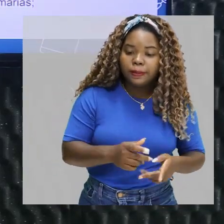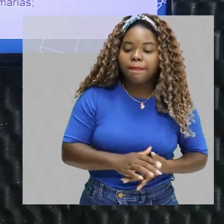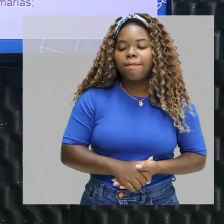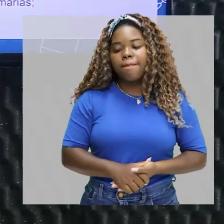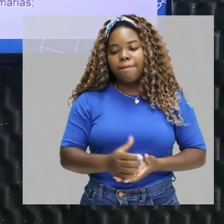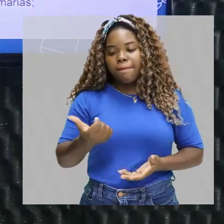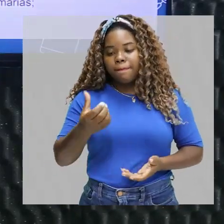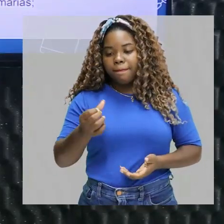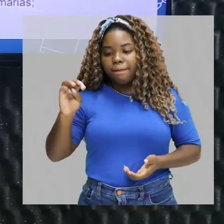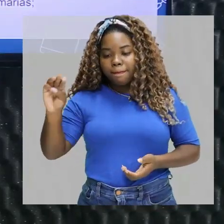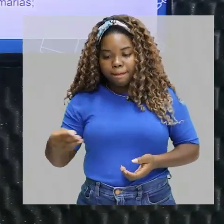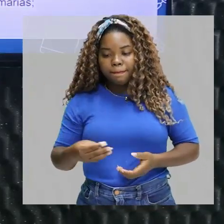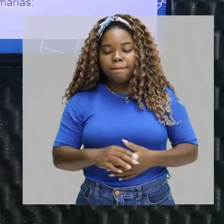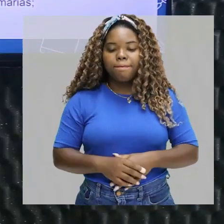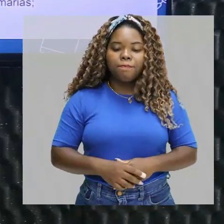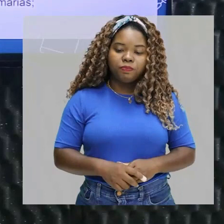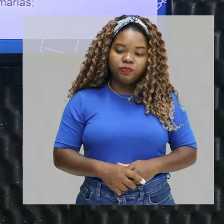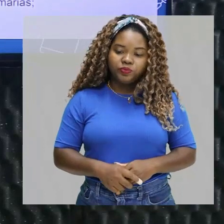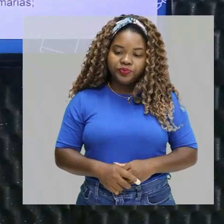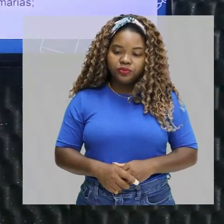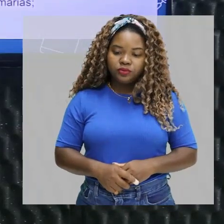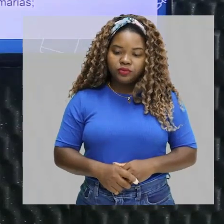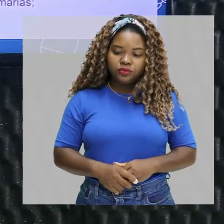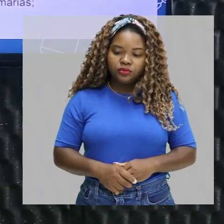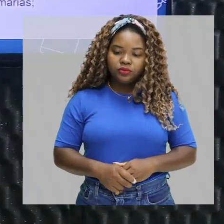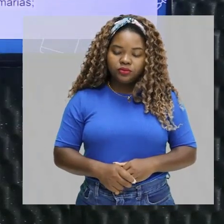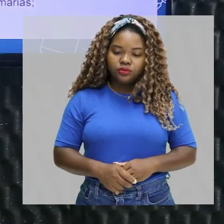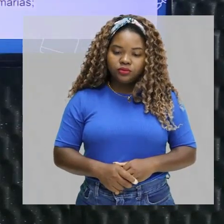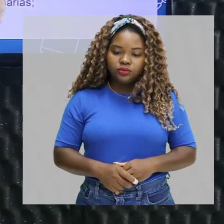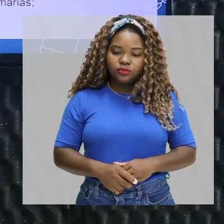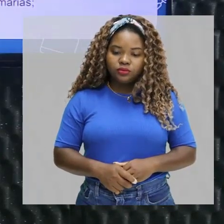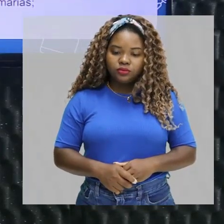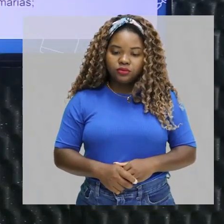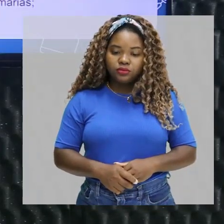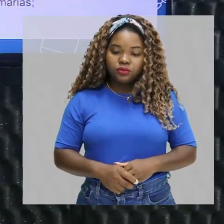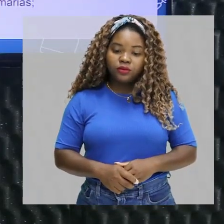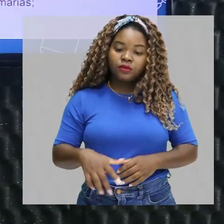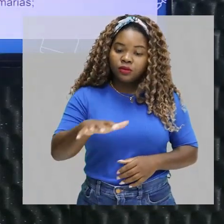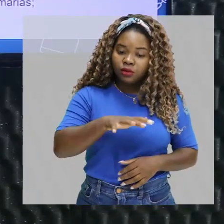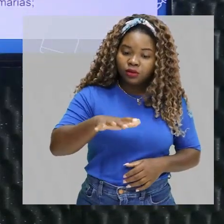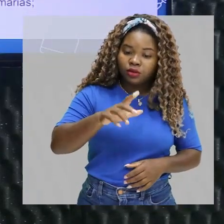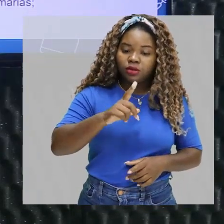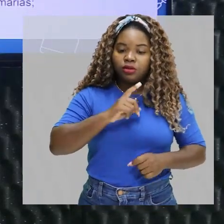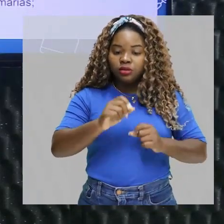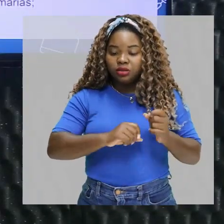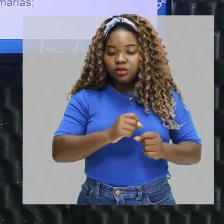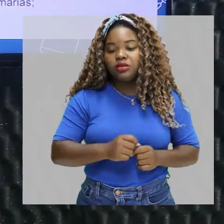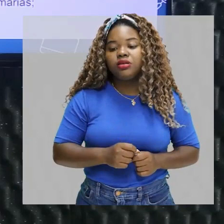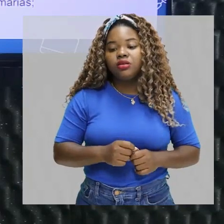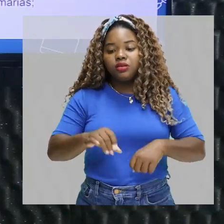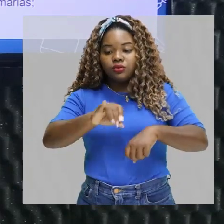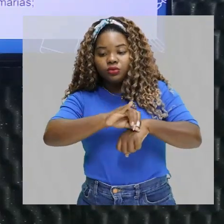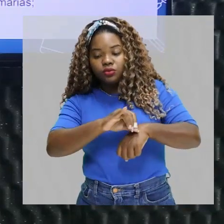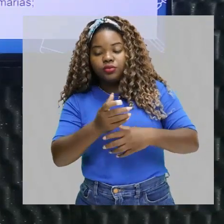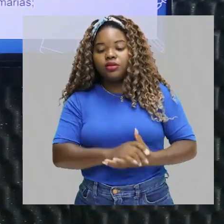certo mas tem uma menor quantidade de habitantes apenas 16 milhões tá certo é a região onde está situada na nossa capital do nosso país